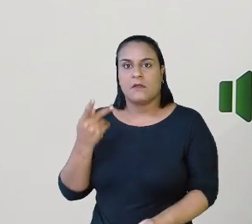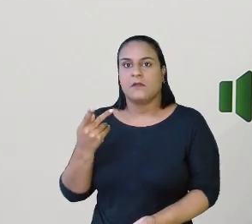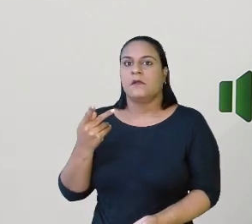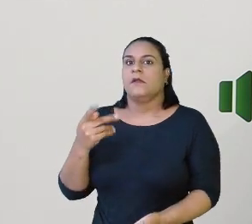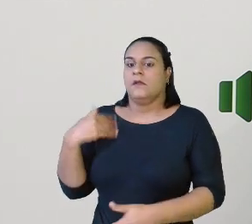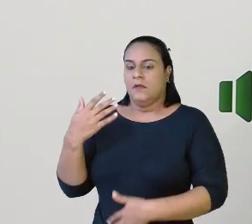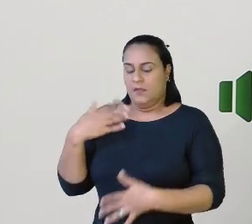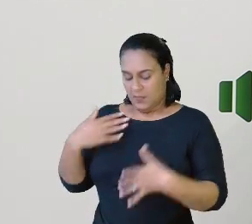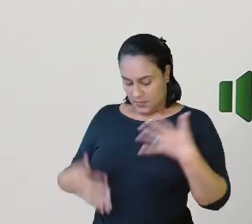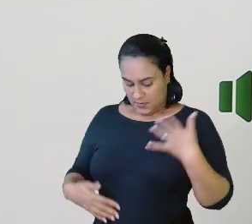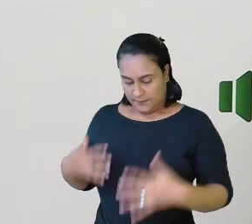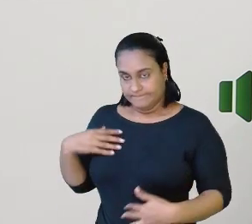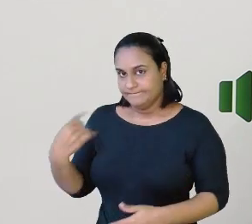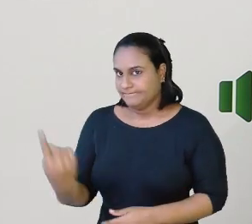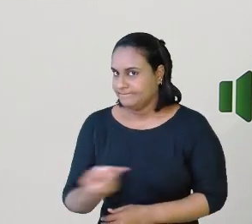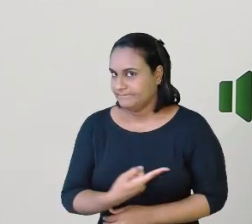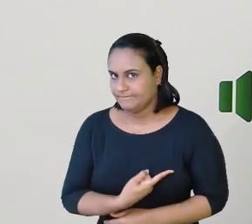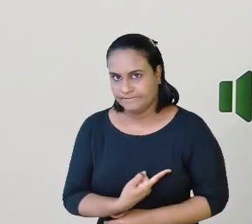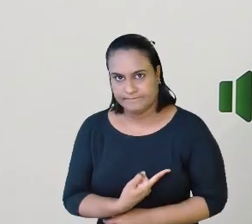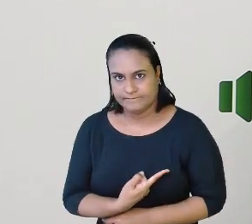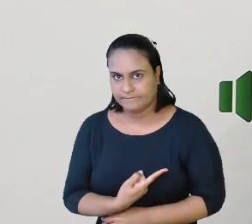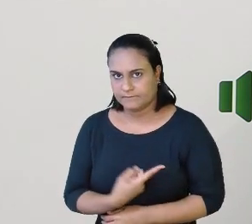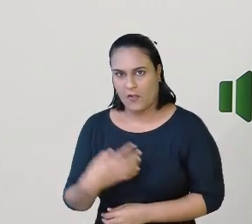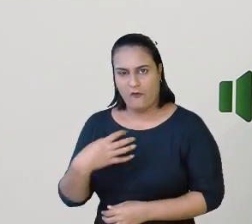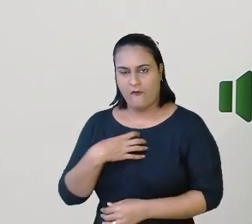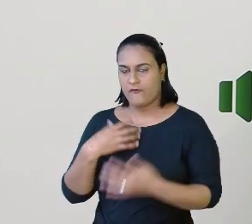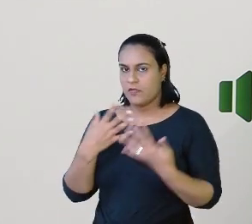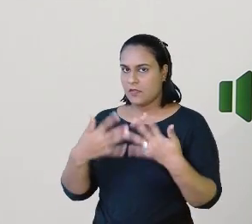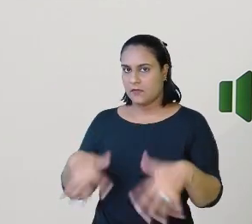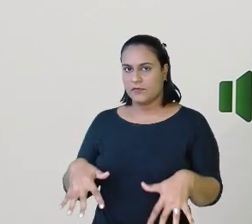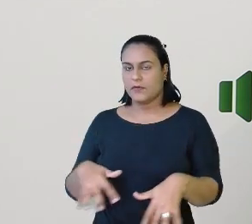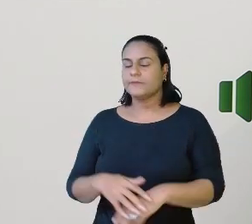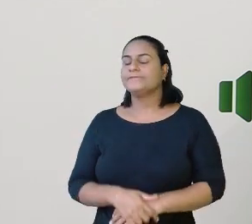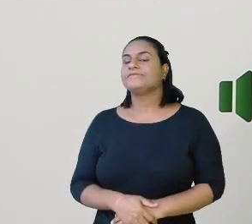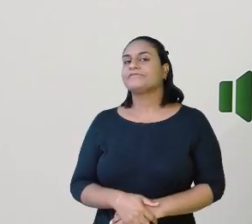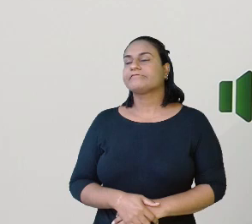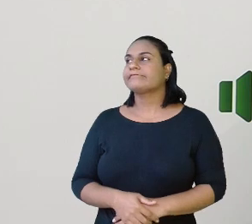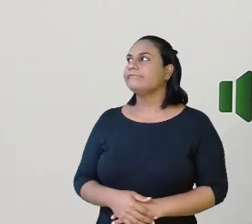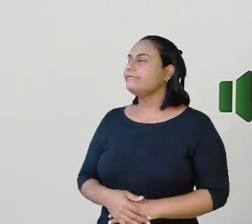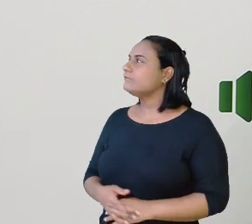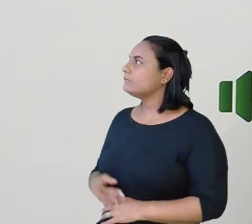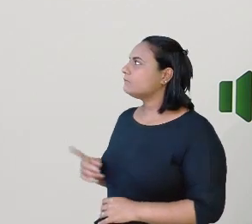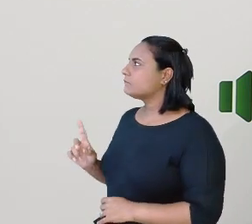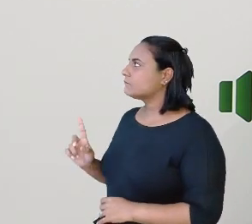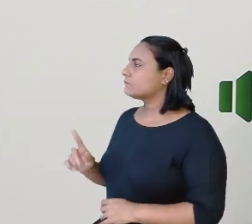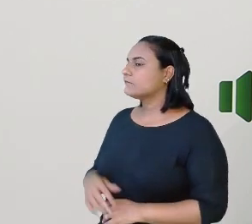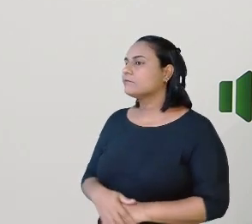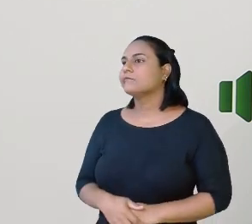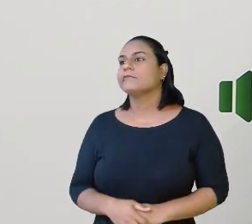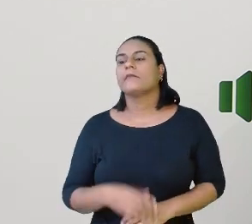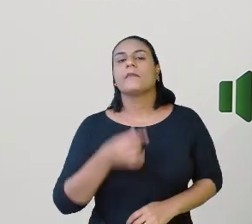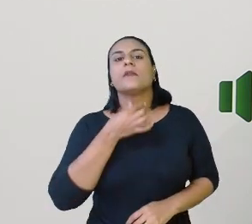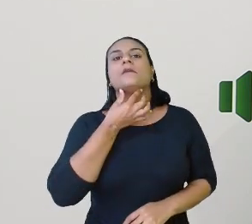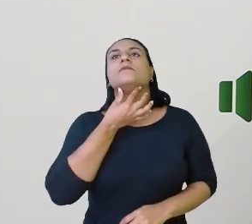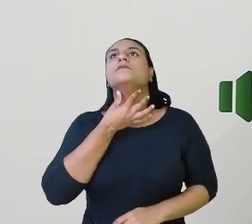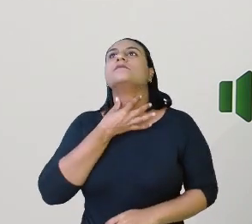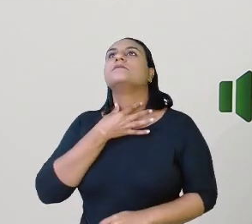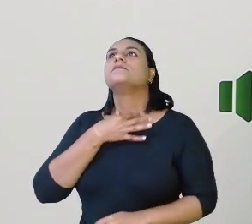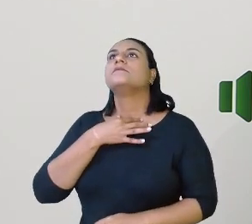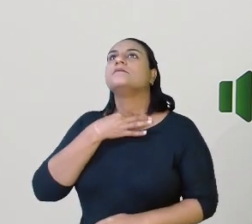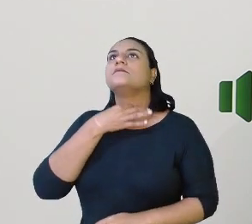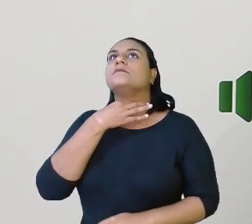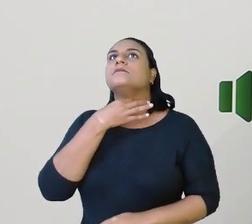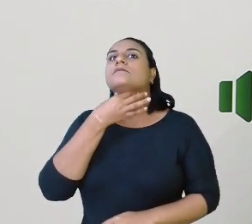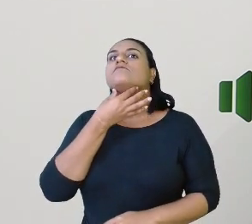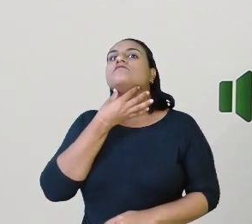no nosso corpo de maneira involuntária. Se você, aqui, nessa parte aqui, ó, nós temos um movimento,